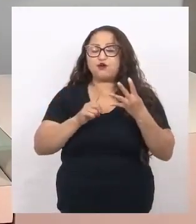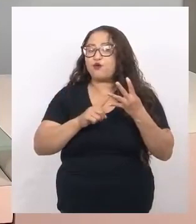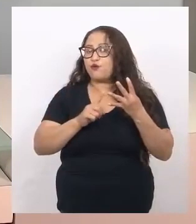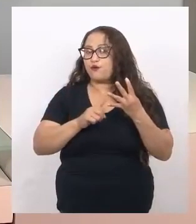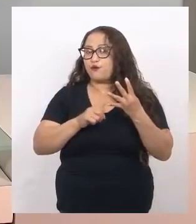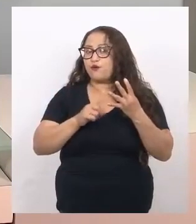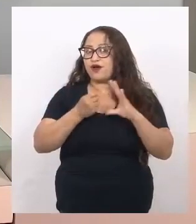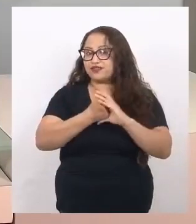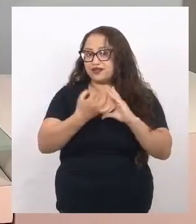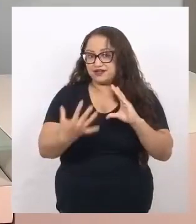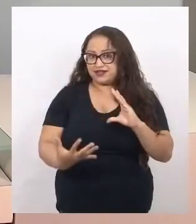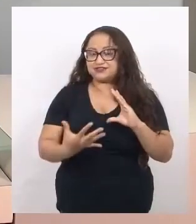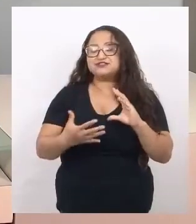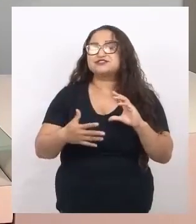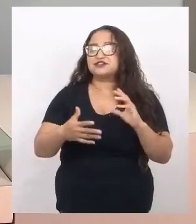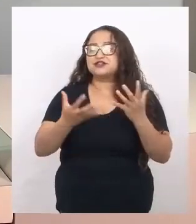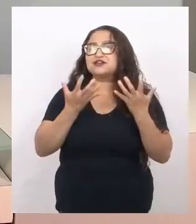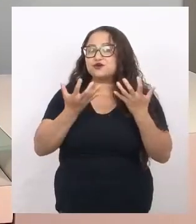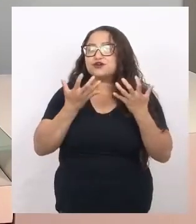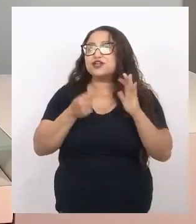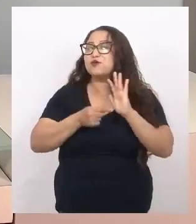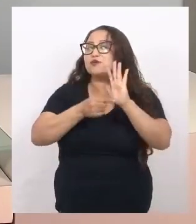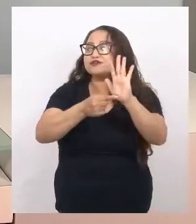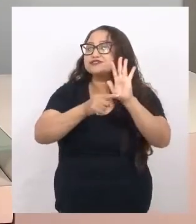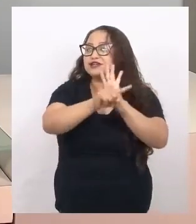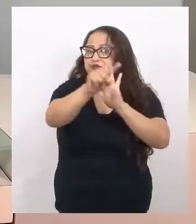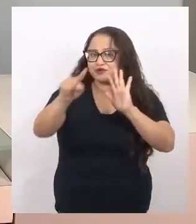queria trazer aqui de